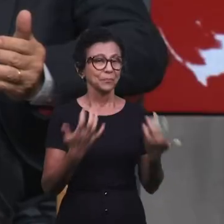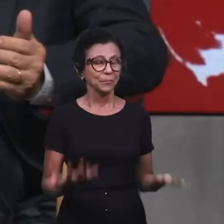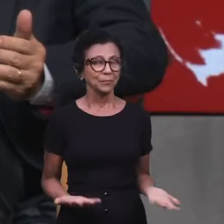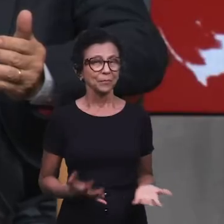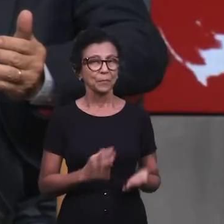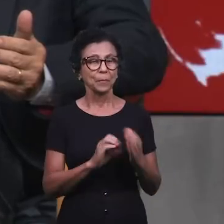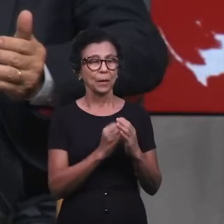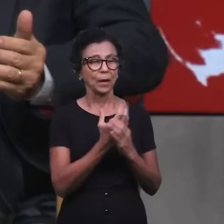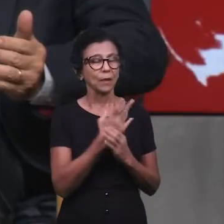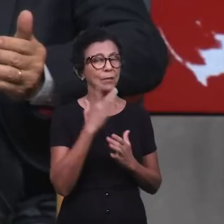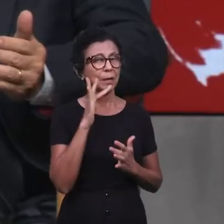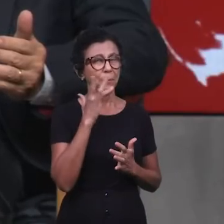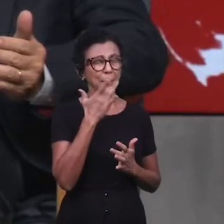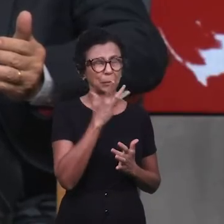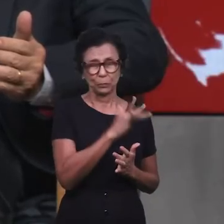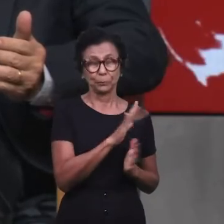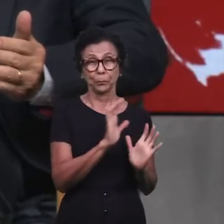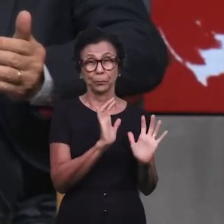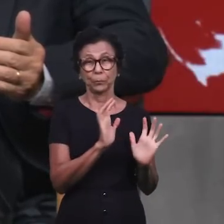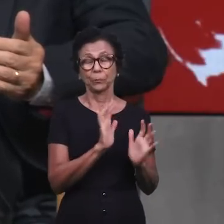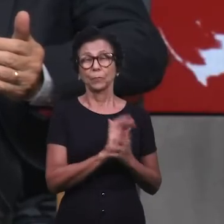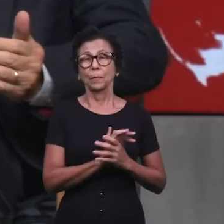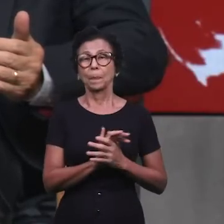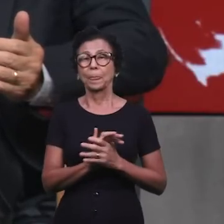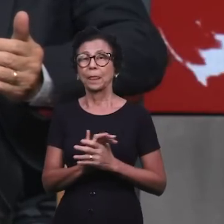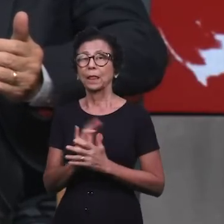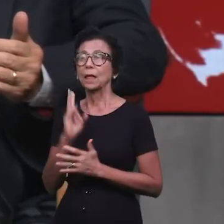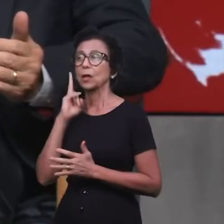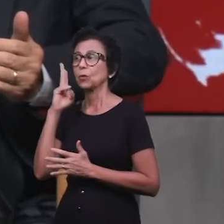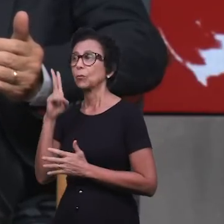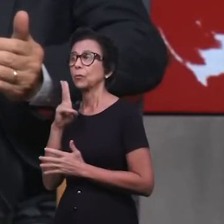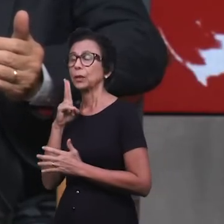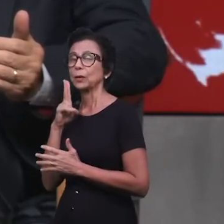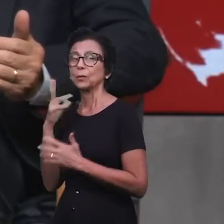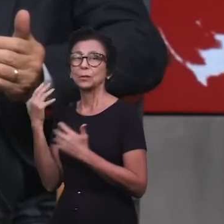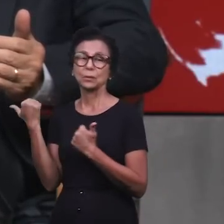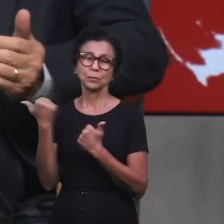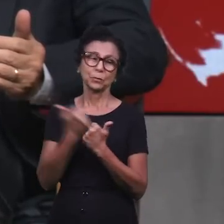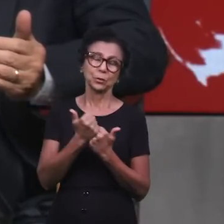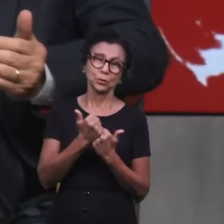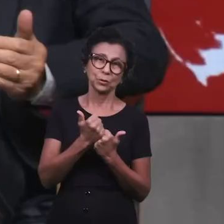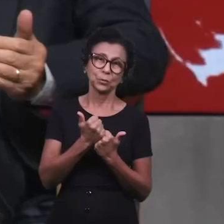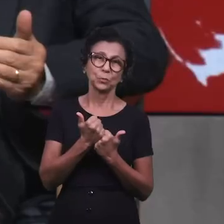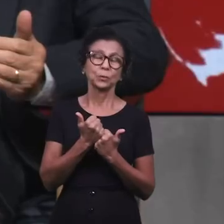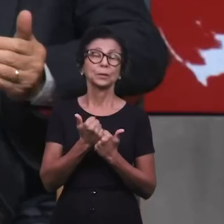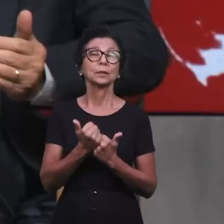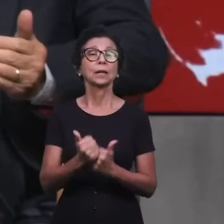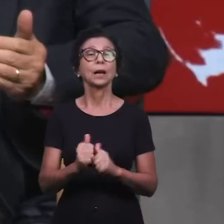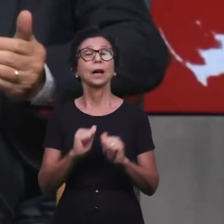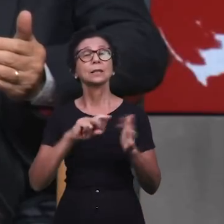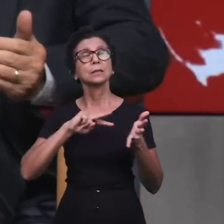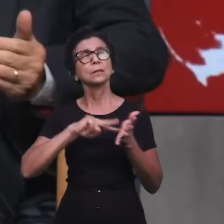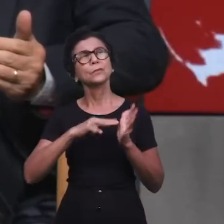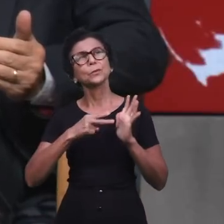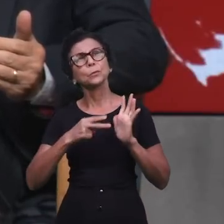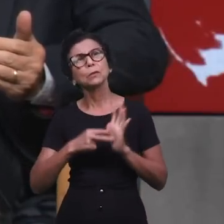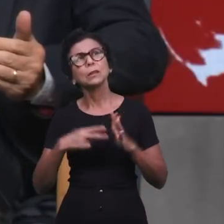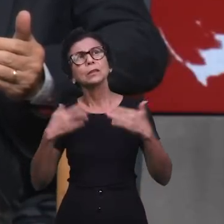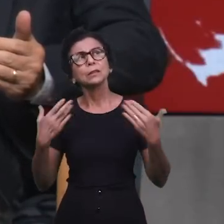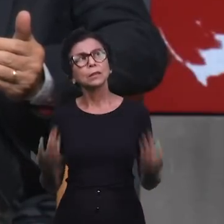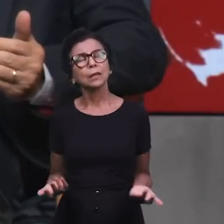quê? Porque ele está falando do seu sangue. Ele ia para o Calvário e o seu sangue iria